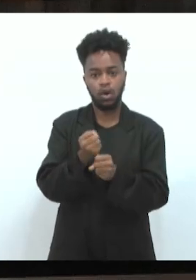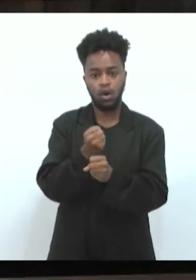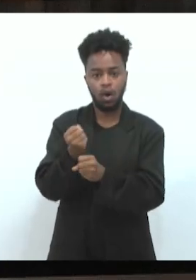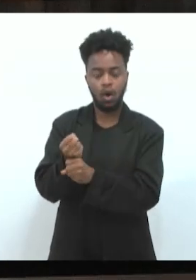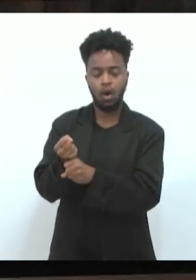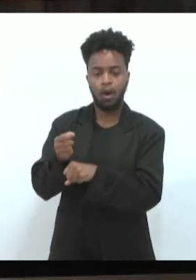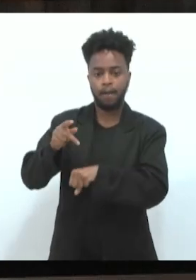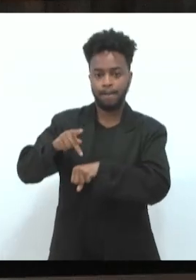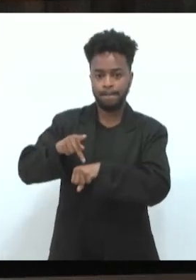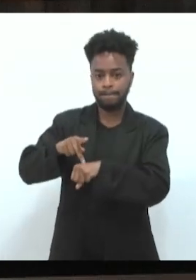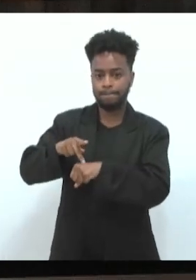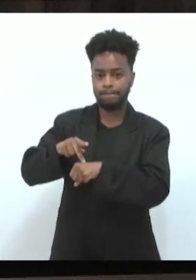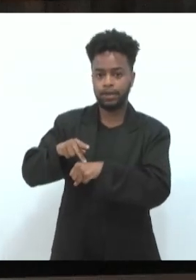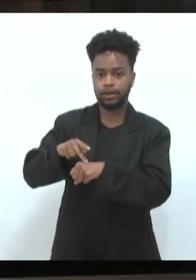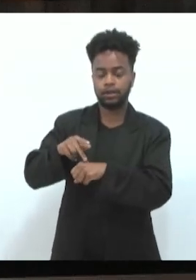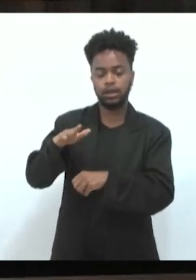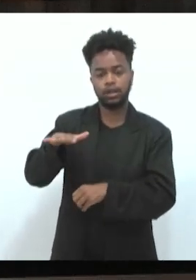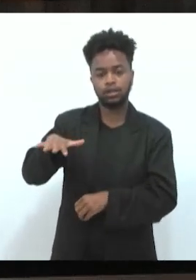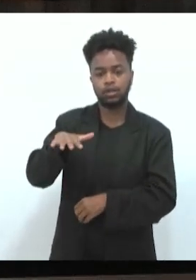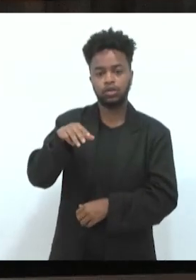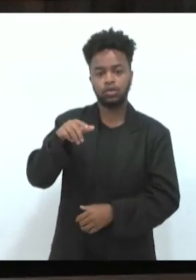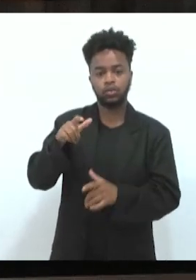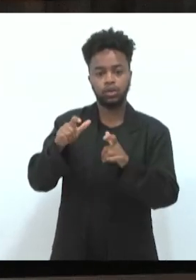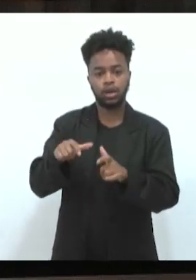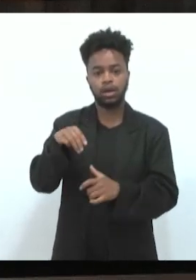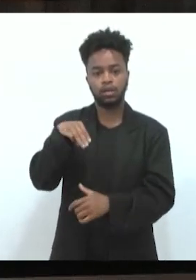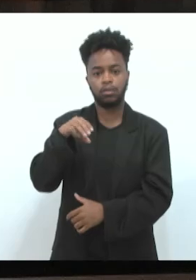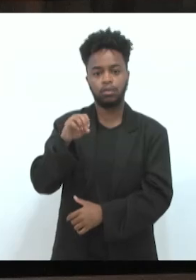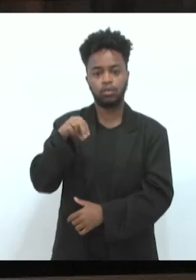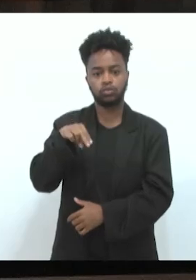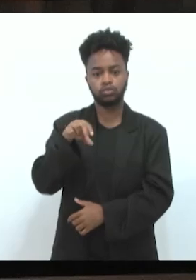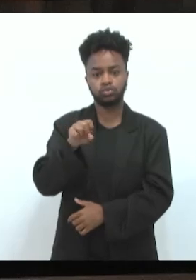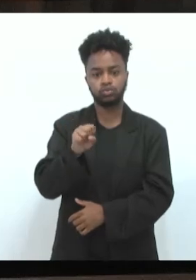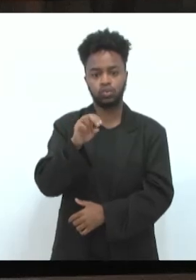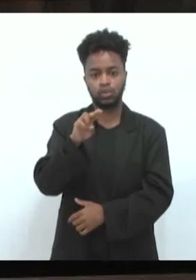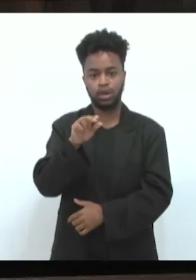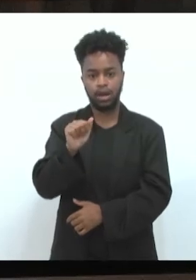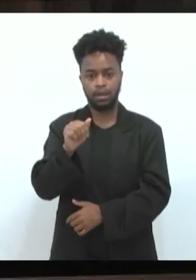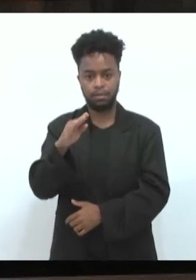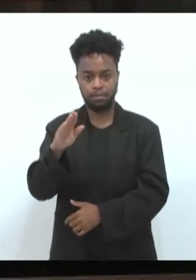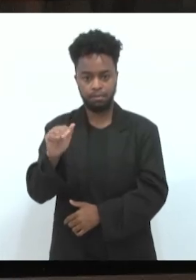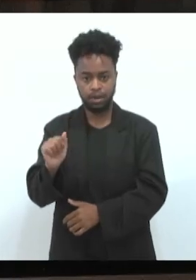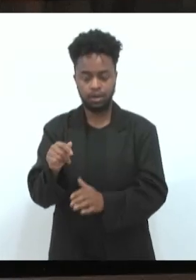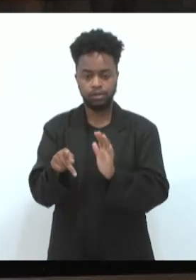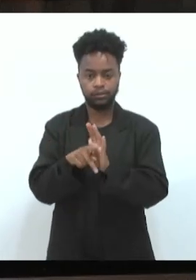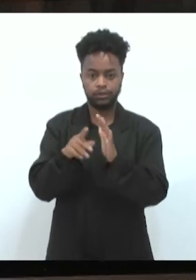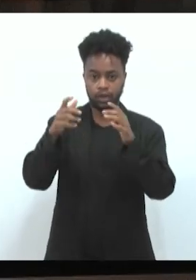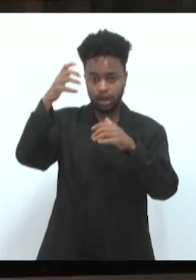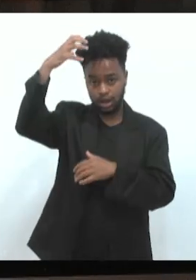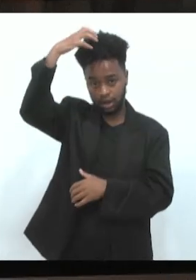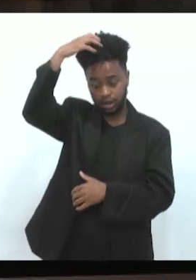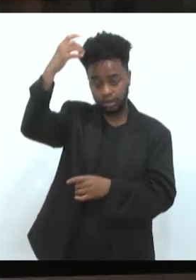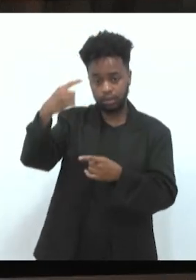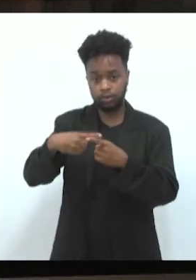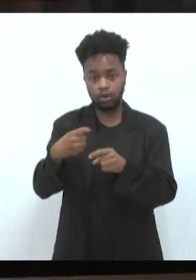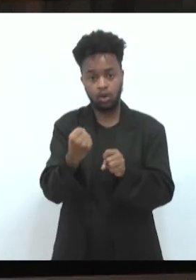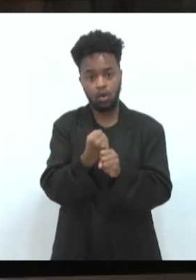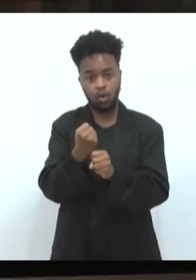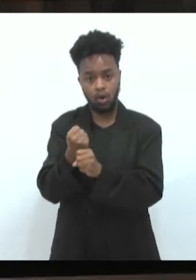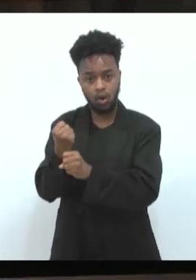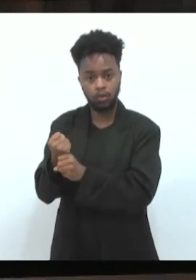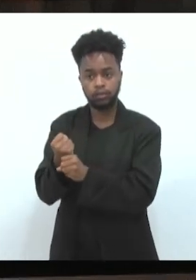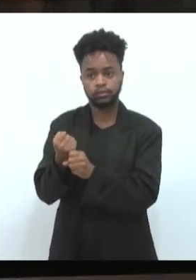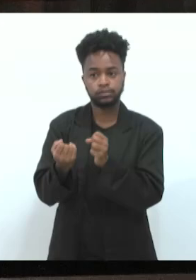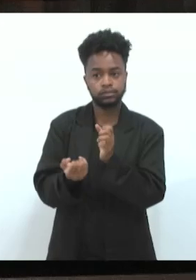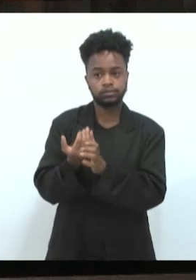encostas lá no bairro da Monsuaba, em Angra dos Reis, né, cuja obra de construção das